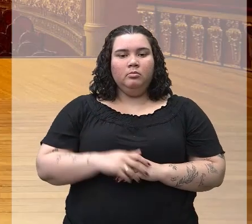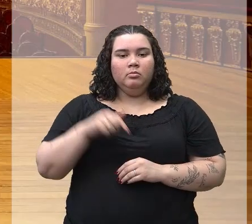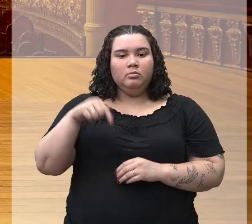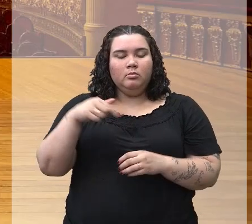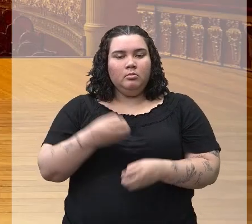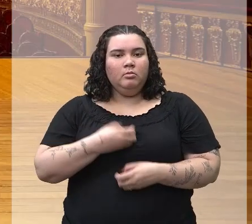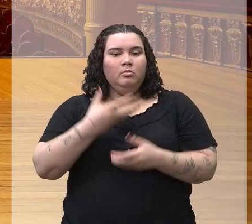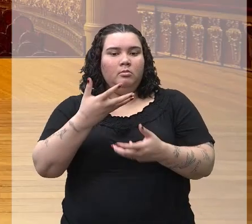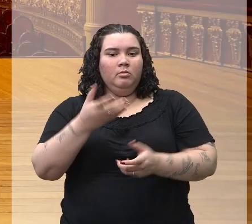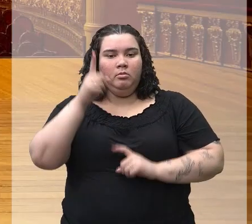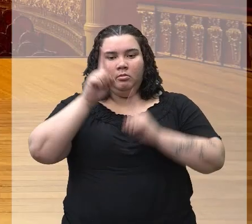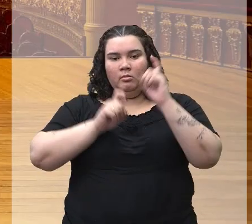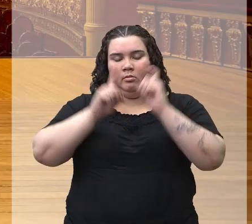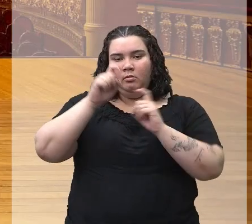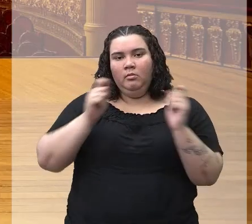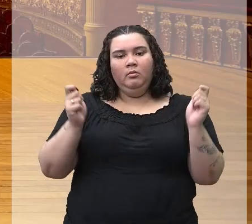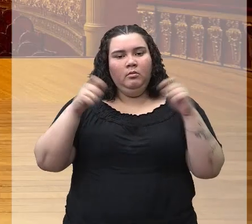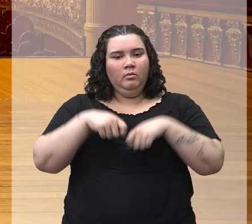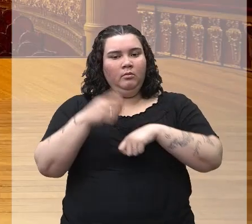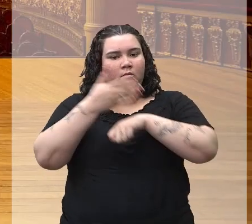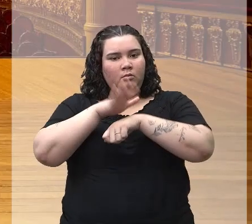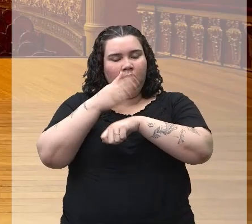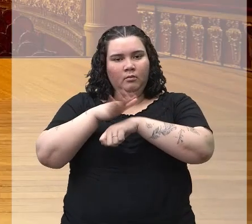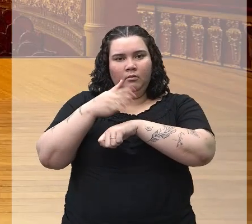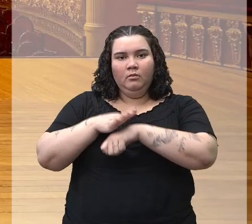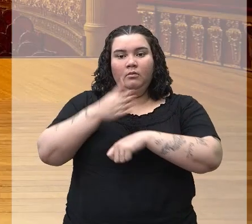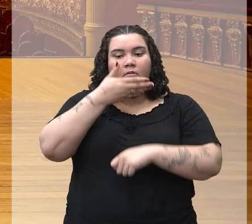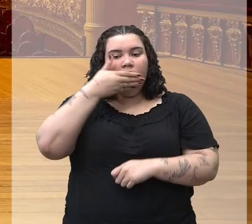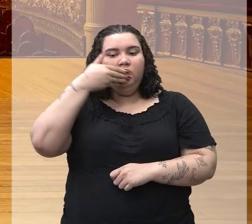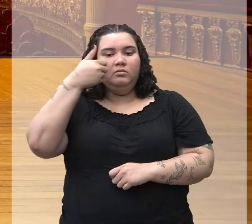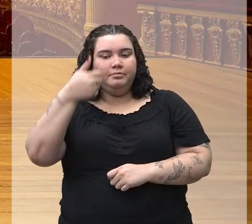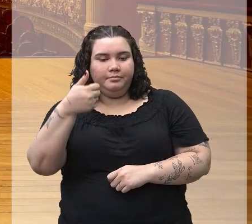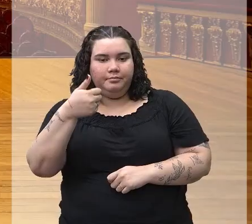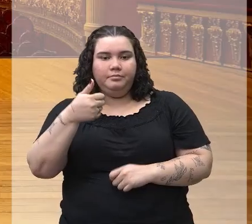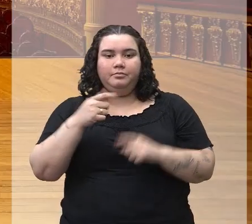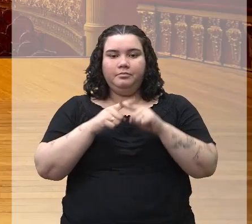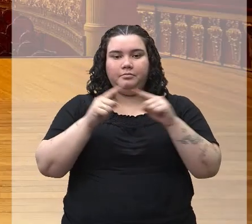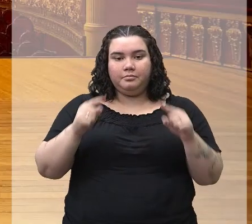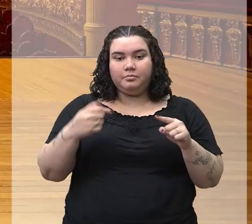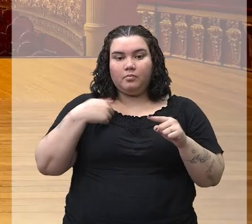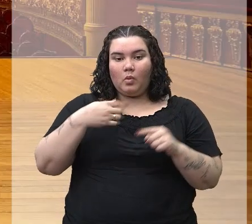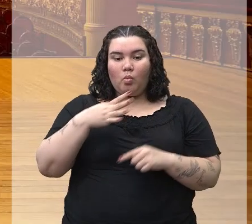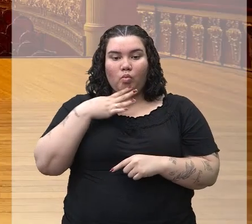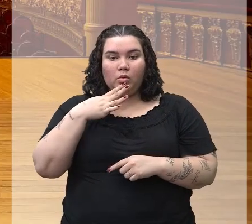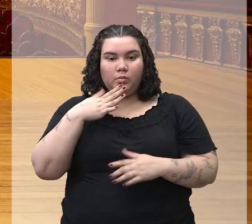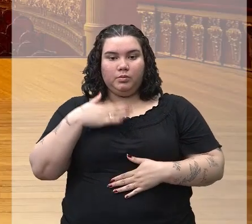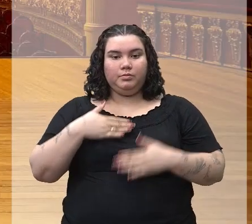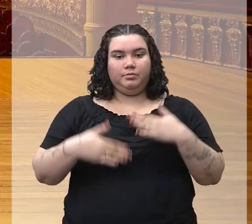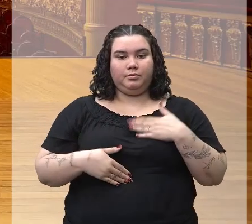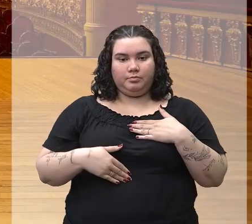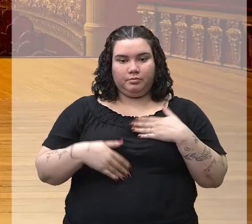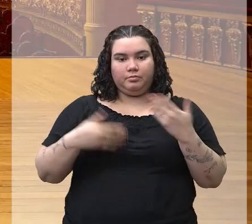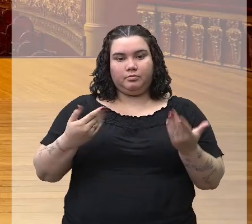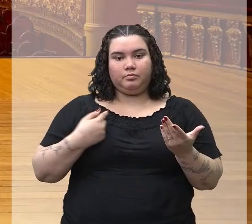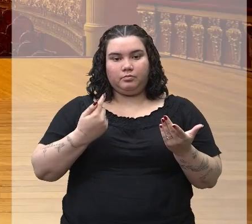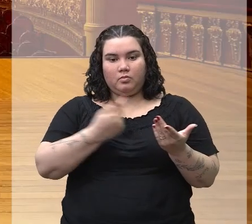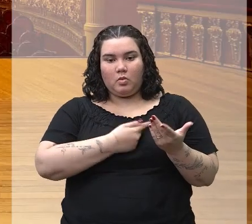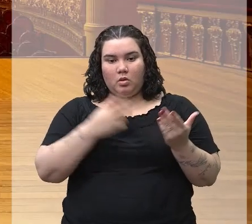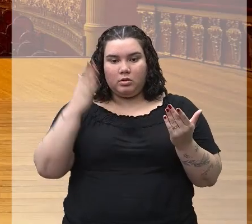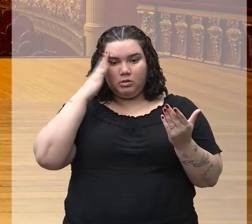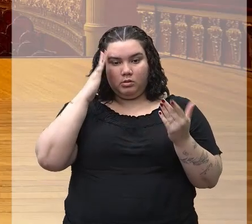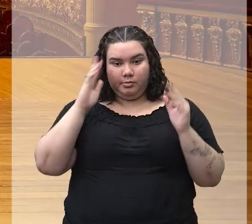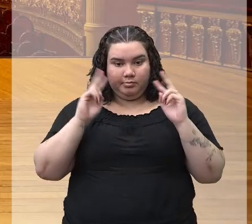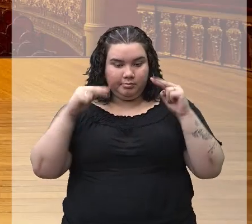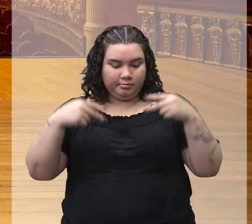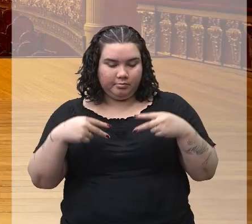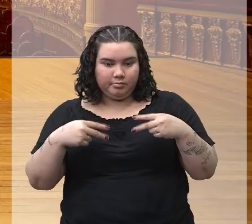ela consegue ser aperfeiçoada, mas por quanto eu conheço o meu corpo. Quanto a gente se conhece. Se